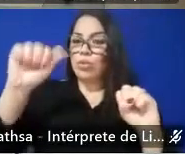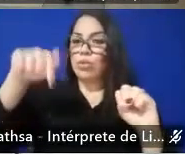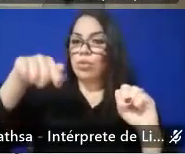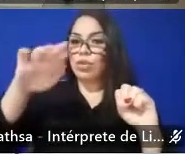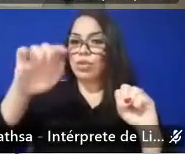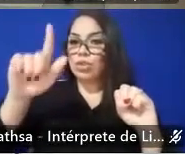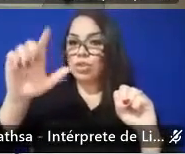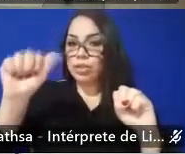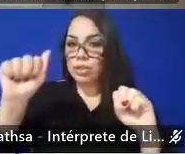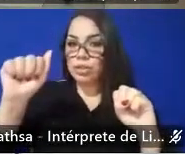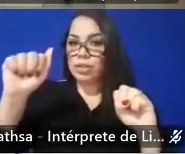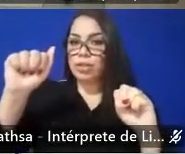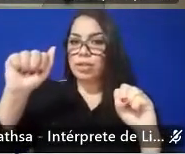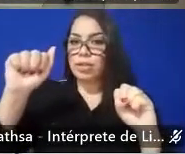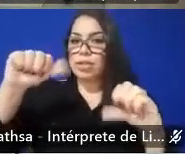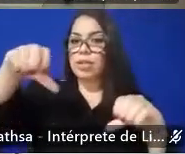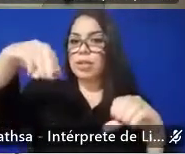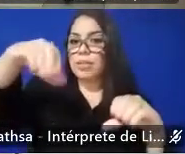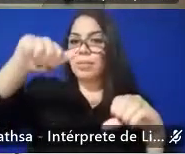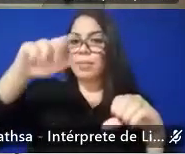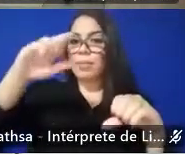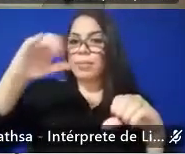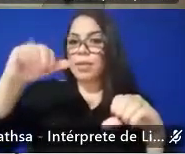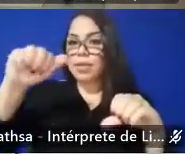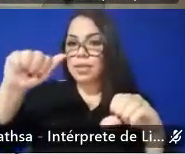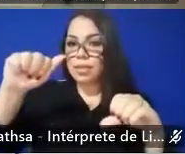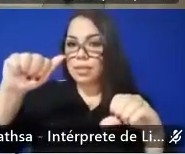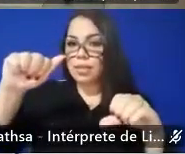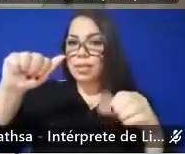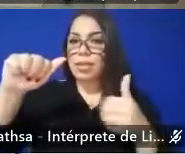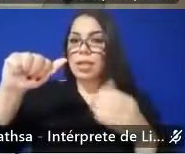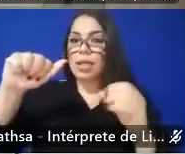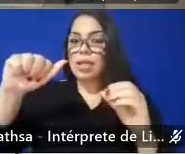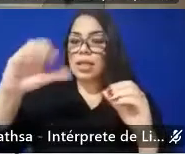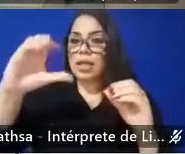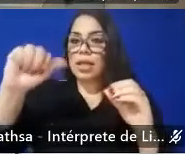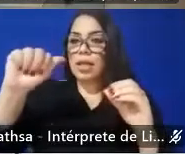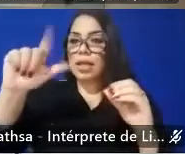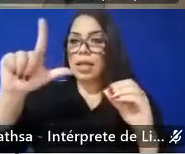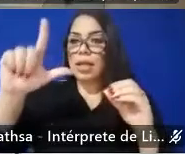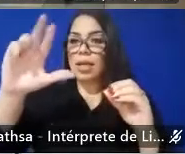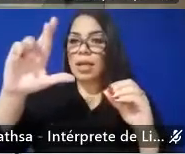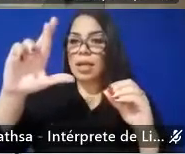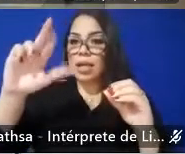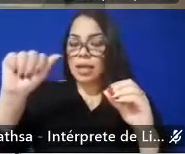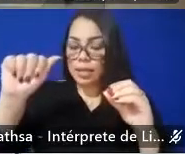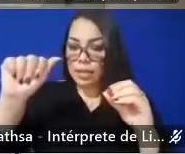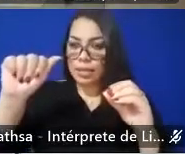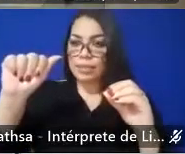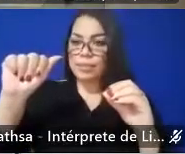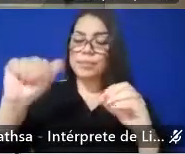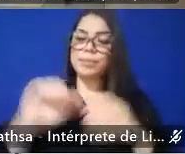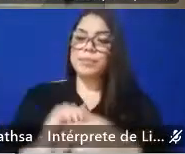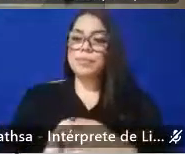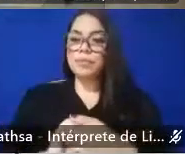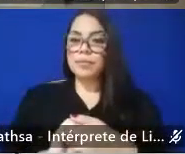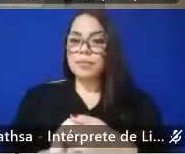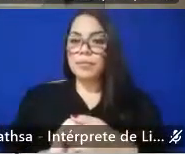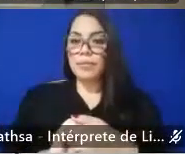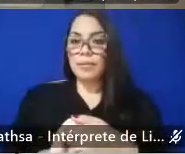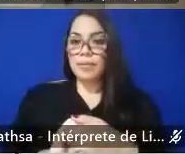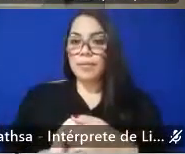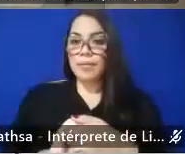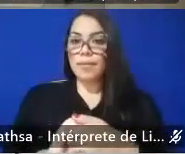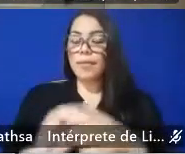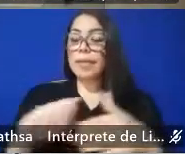Márcia Maria tamborim de Porto e Doutora Carla Rodrigues Araújo de Castro Olá neste